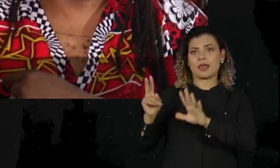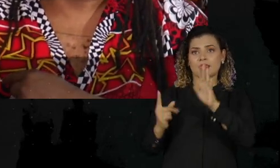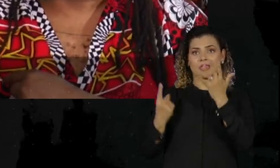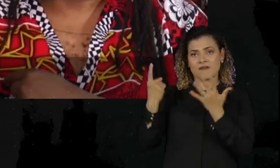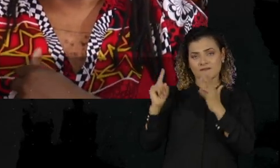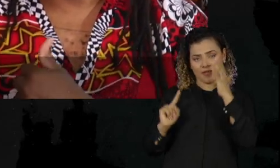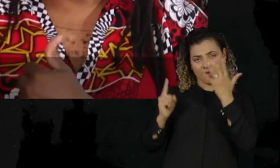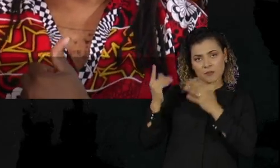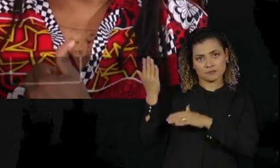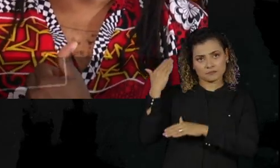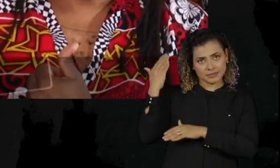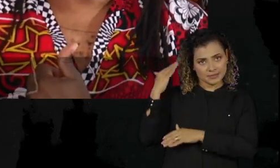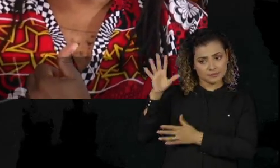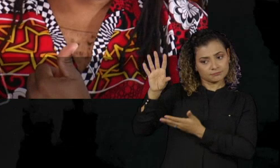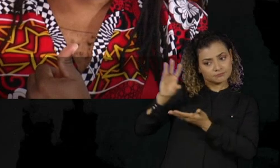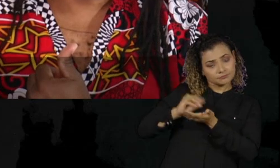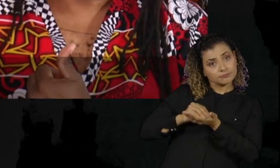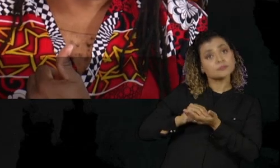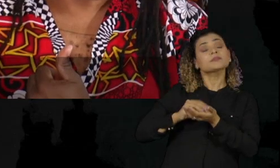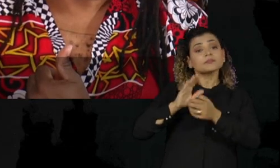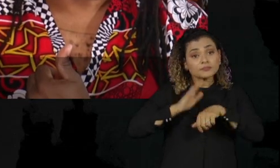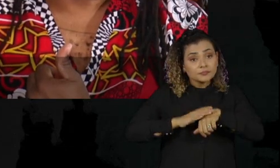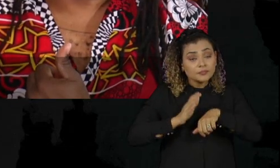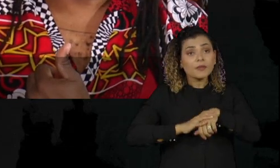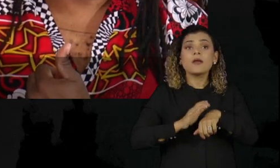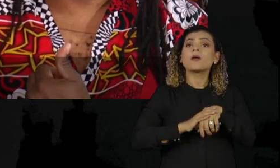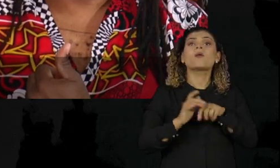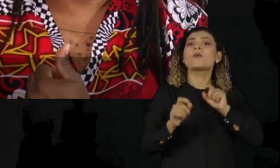sopapo, para botar